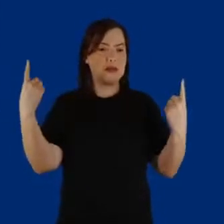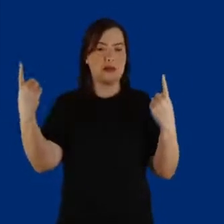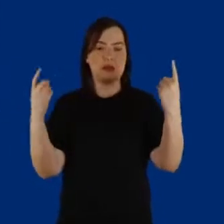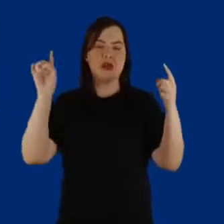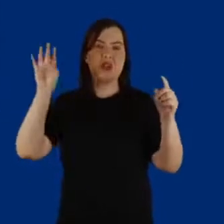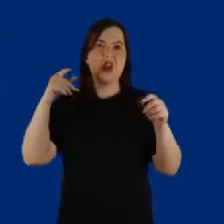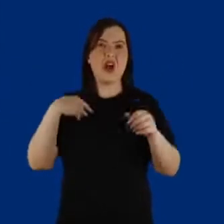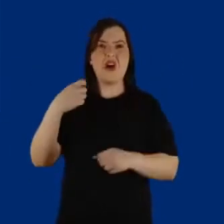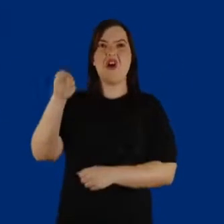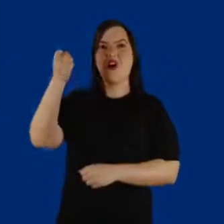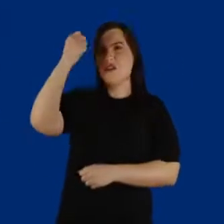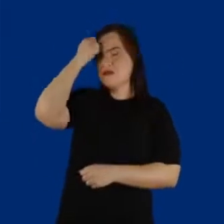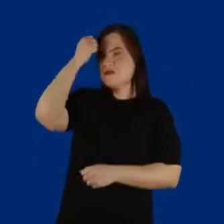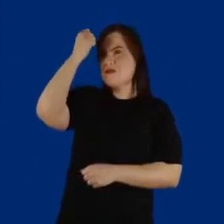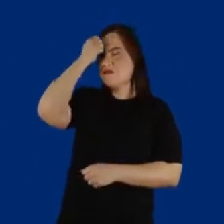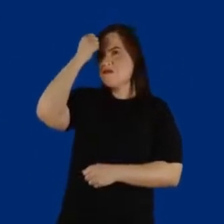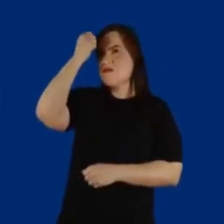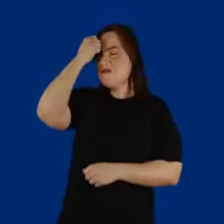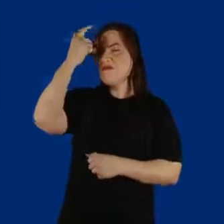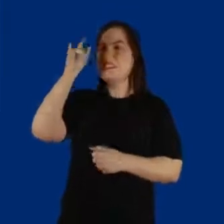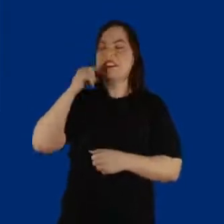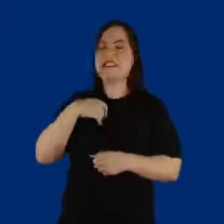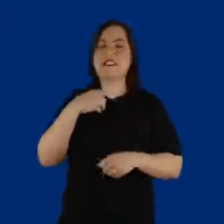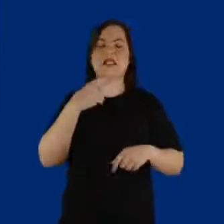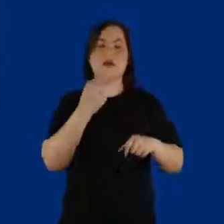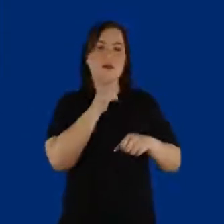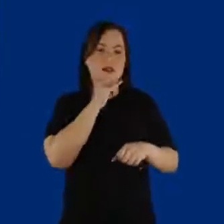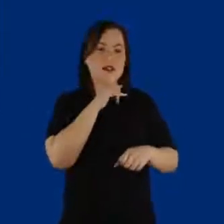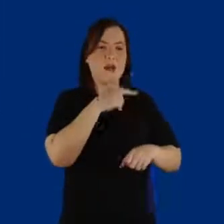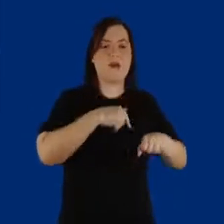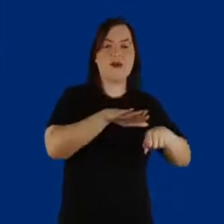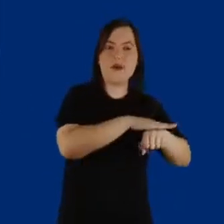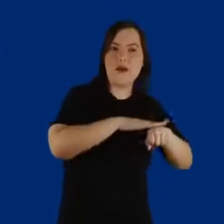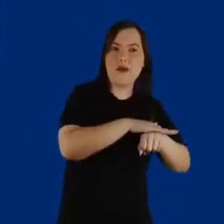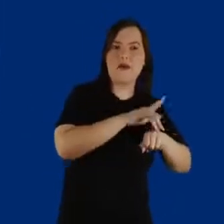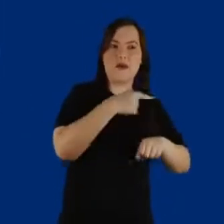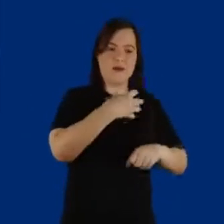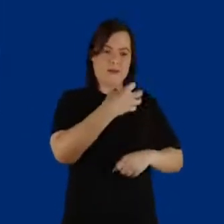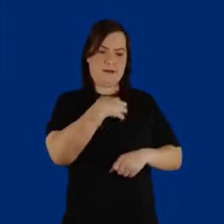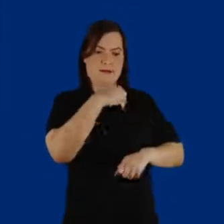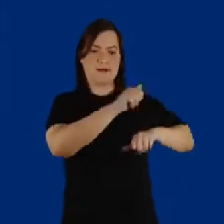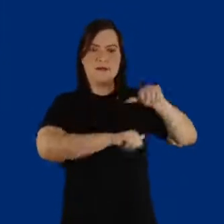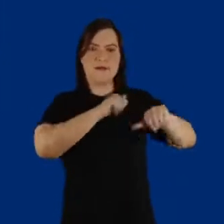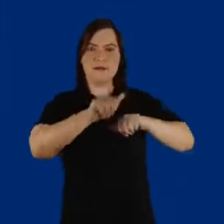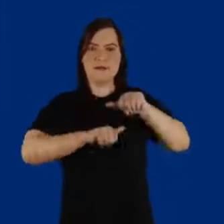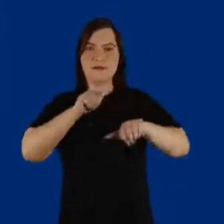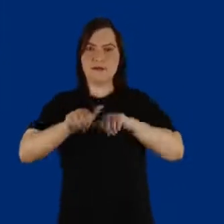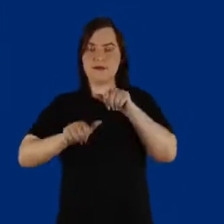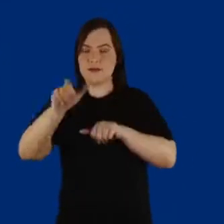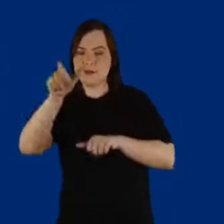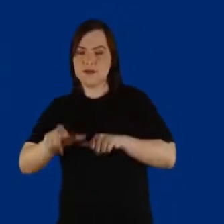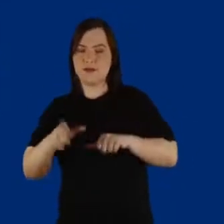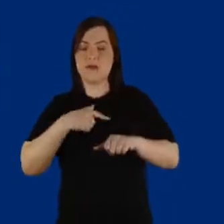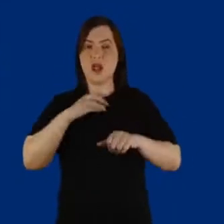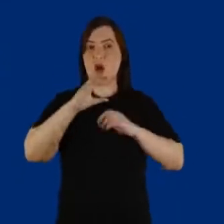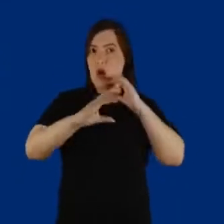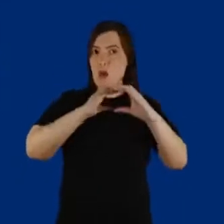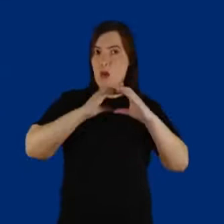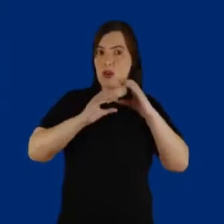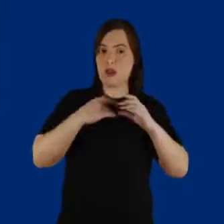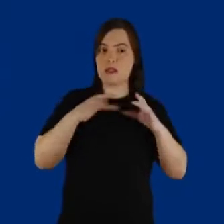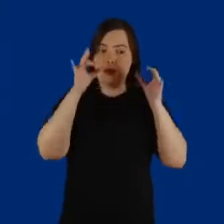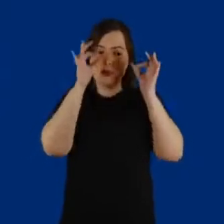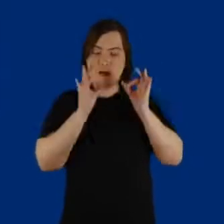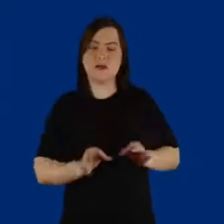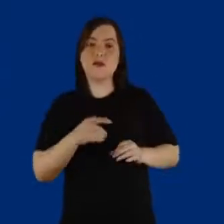cabeça. Se a gente não dialoga, não escuta, não se afeta, não se transforma, né, na comunicação, a gente